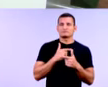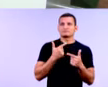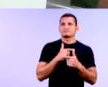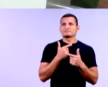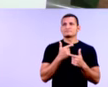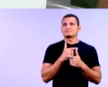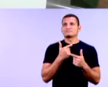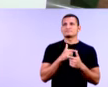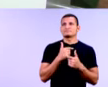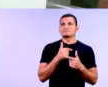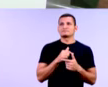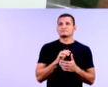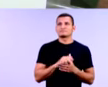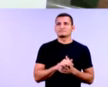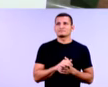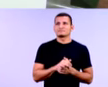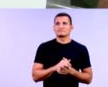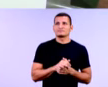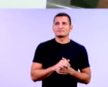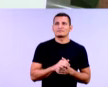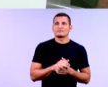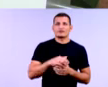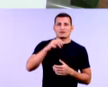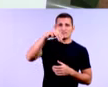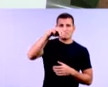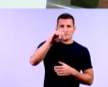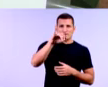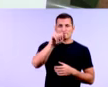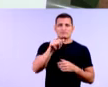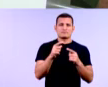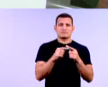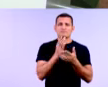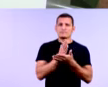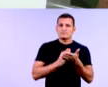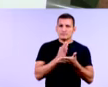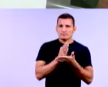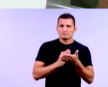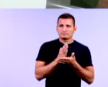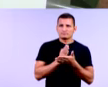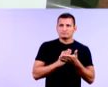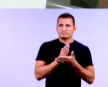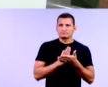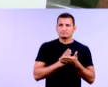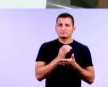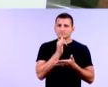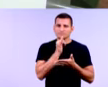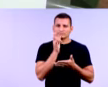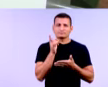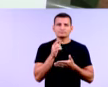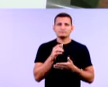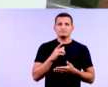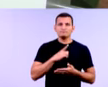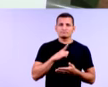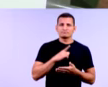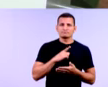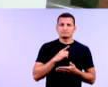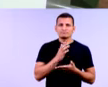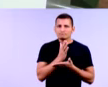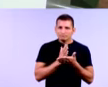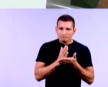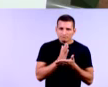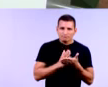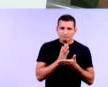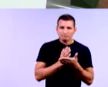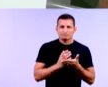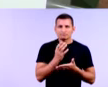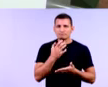Mas meia, gente, significa de metade mesmo. Então, meia. Por exemplo, ela está meia braba. Vai ver que a meia está